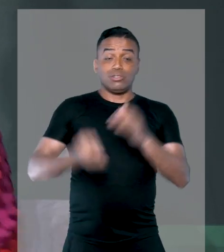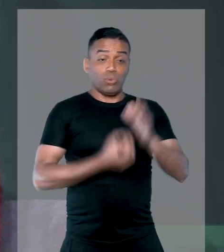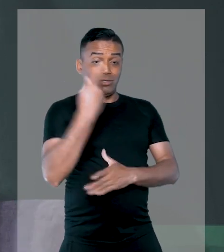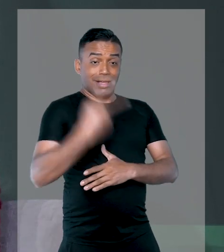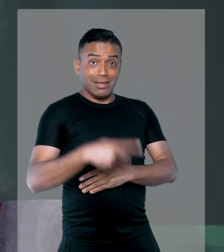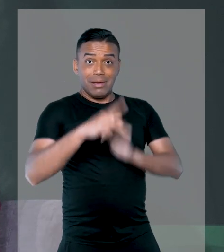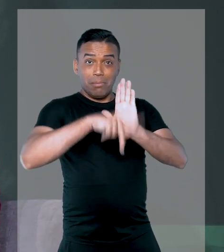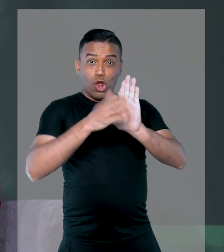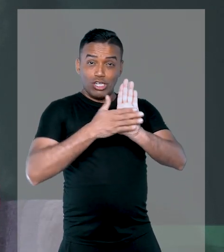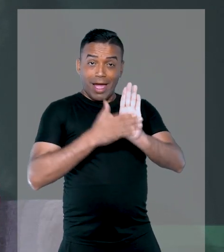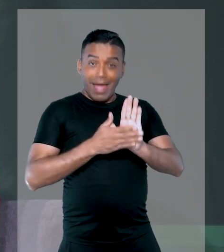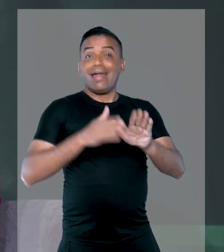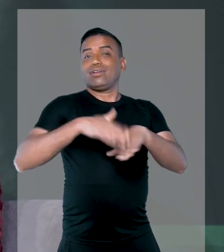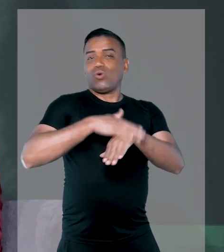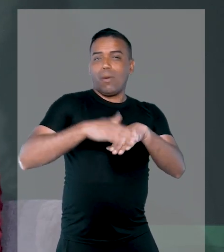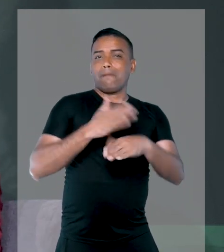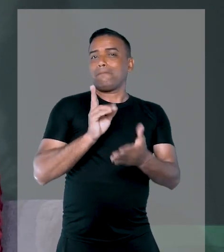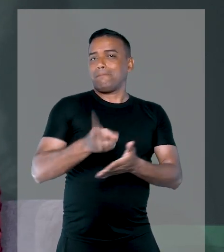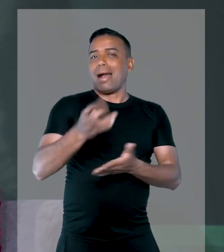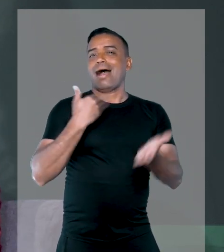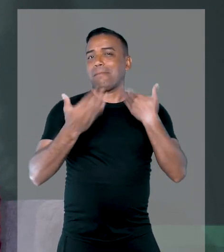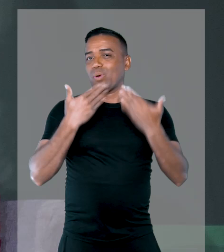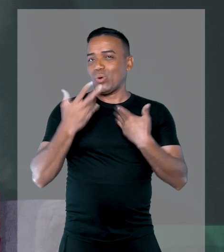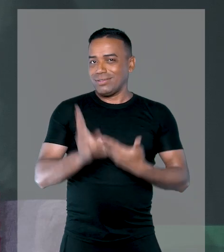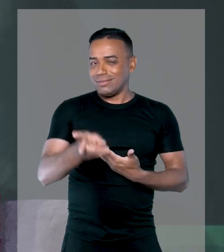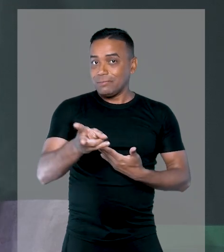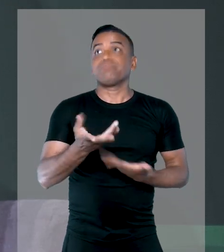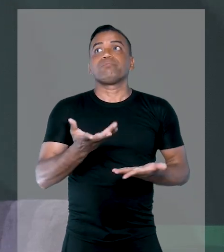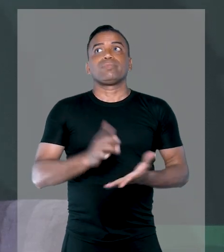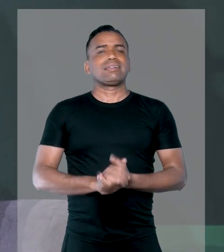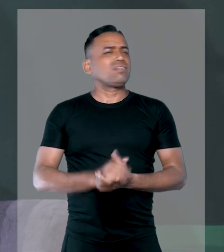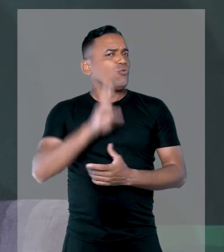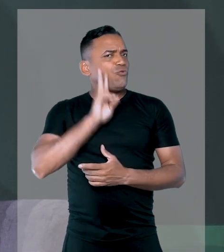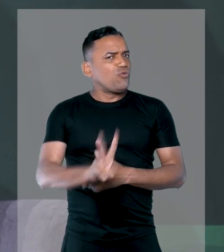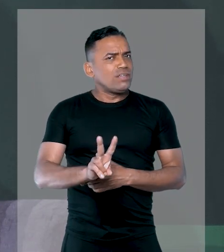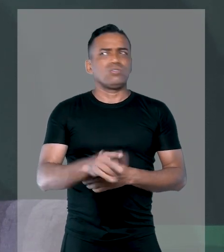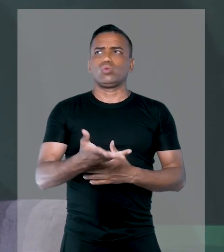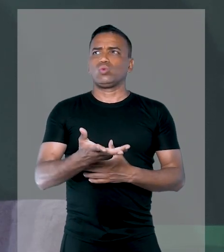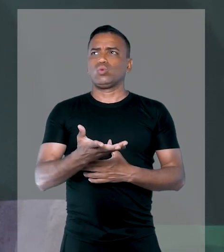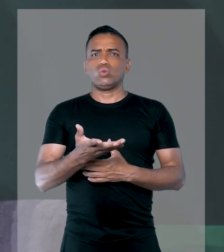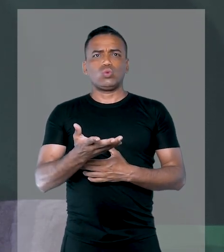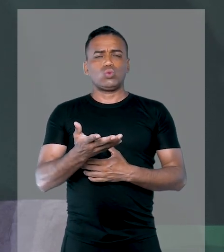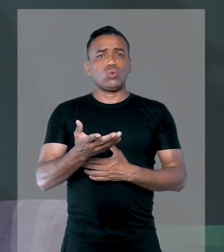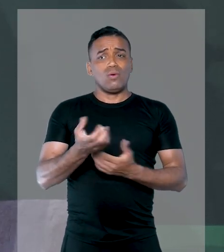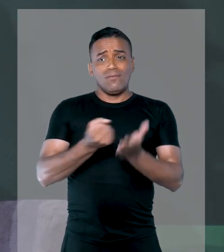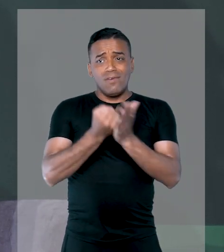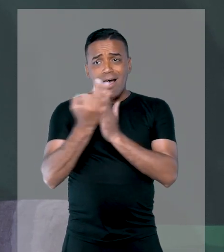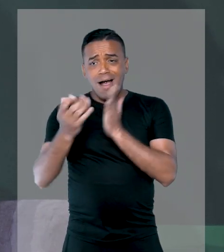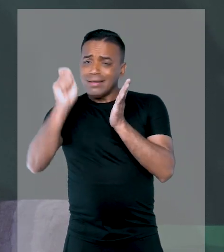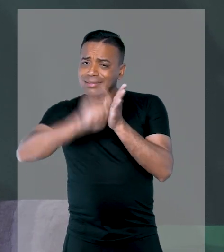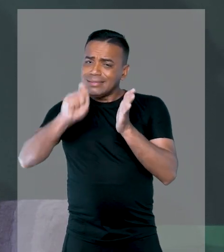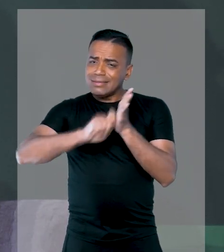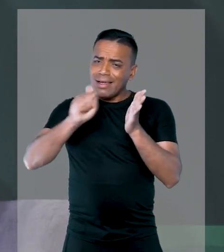Papo, eu tenho visto que muitas das coisas que eu escrevo, que eu coloco